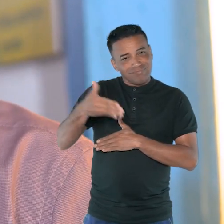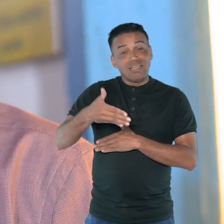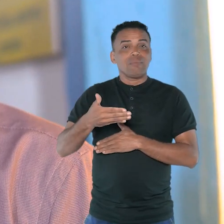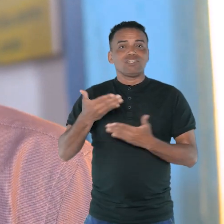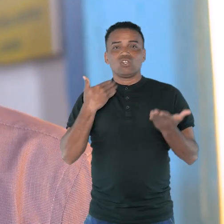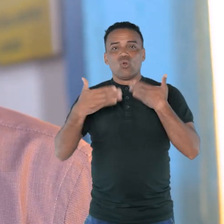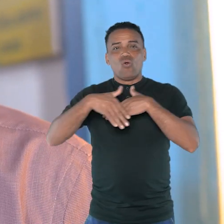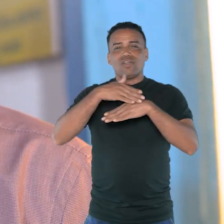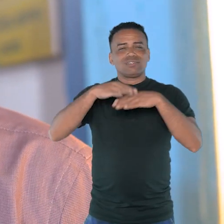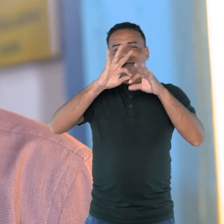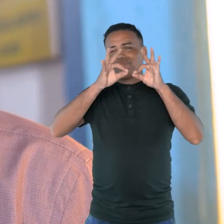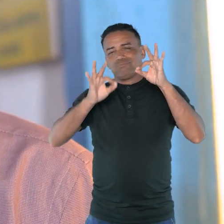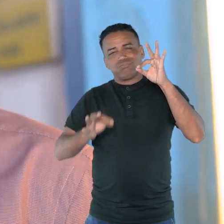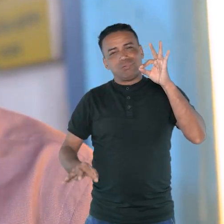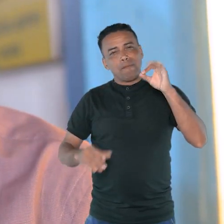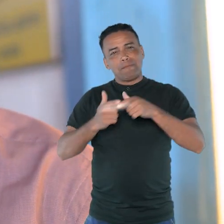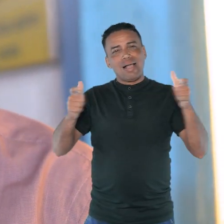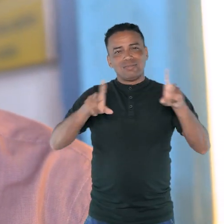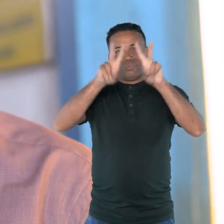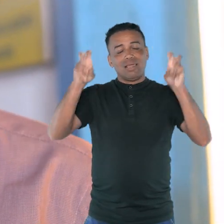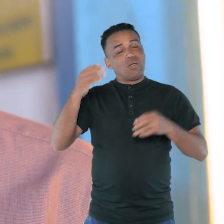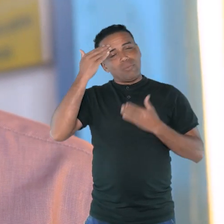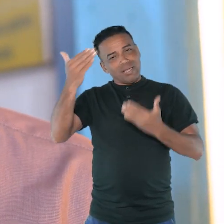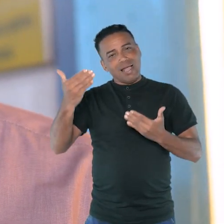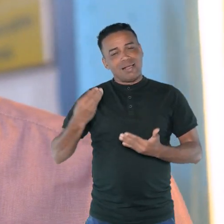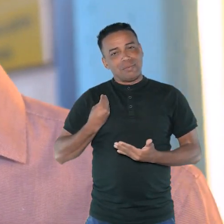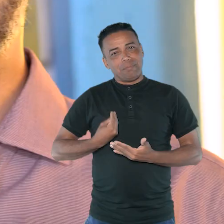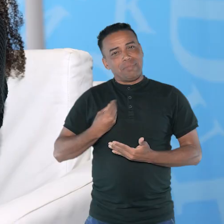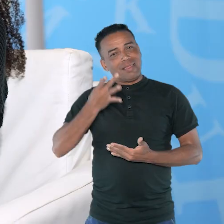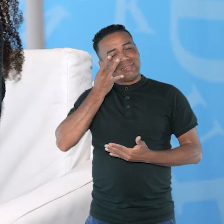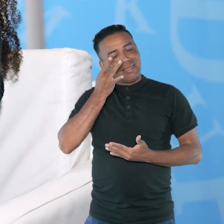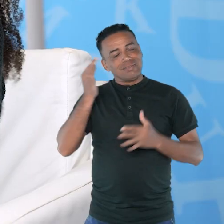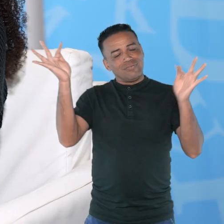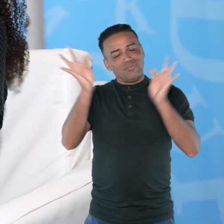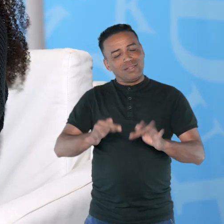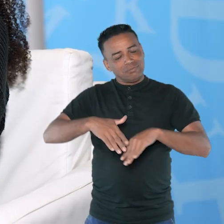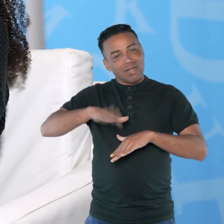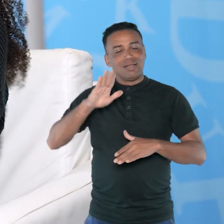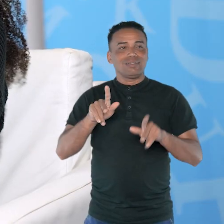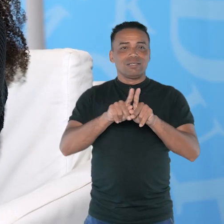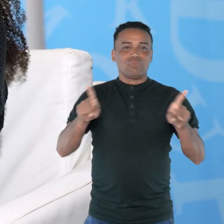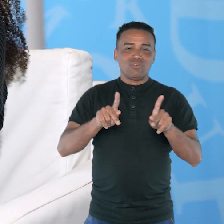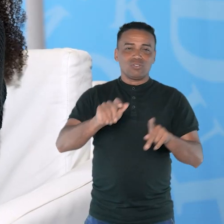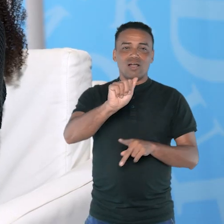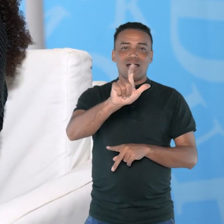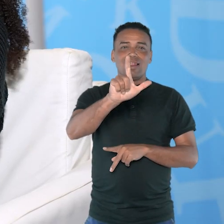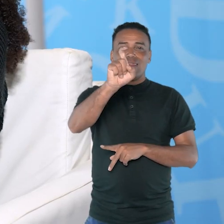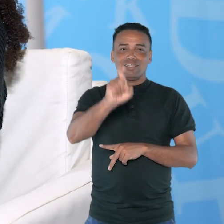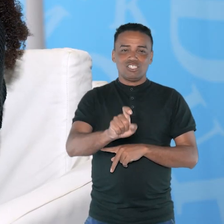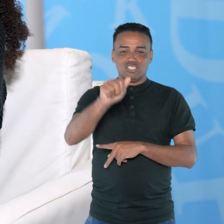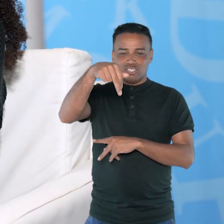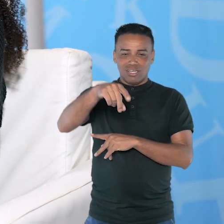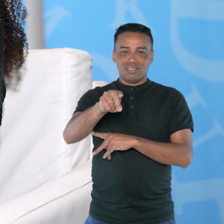poder conversar um pouco mais sobre esse assunto. Obrigado pela presença, a gente fica muito feliz com isso. Professor Alexandre, eu que agradeço,